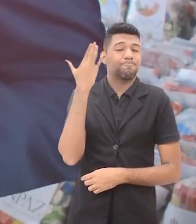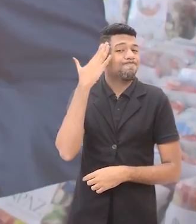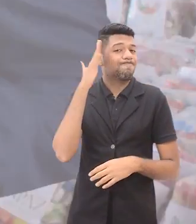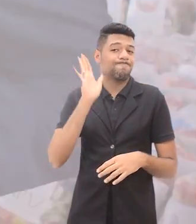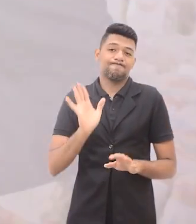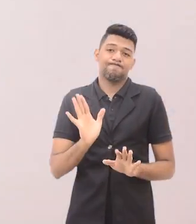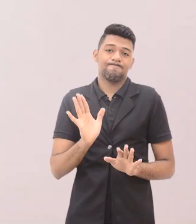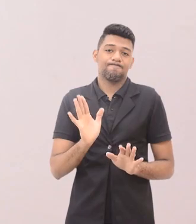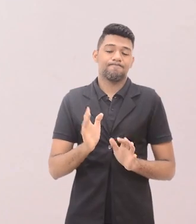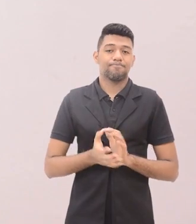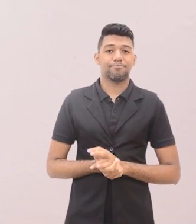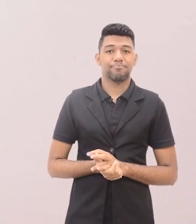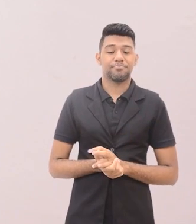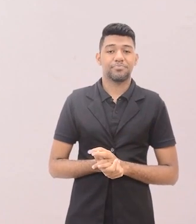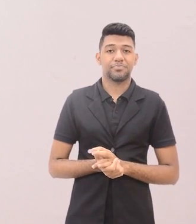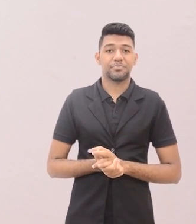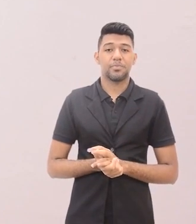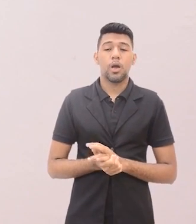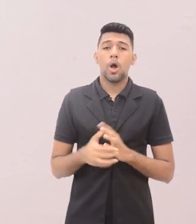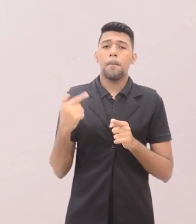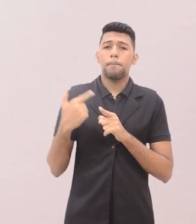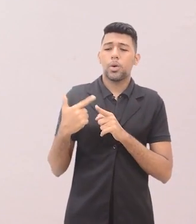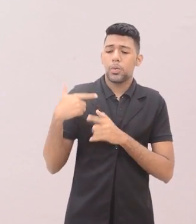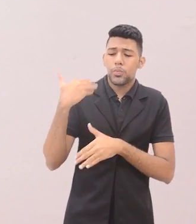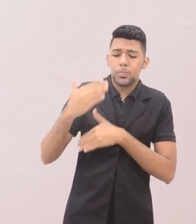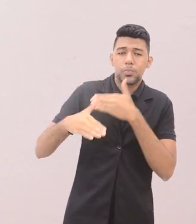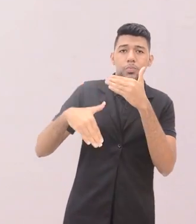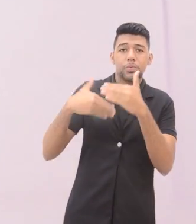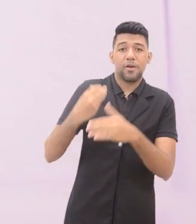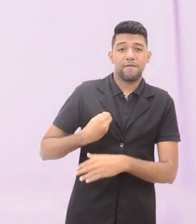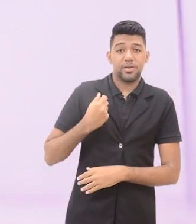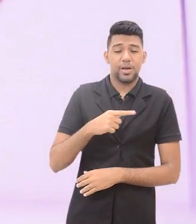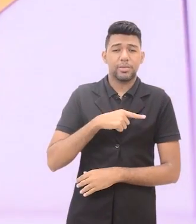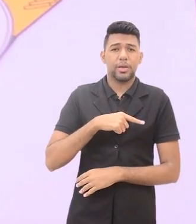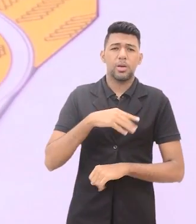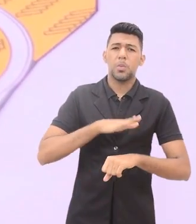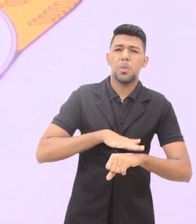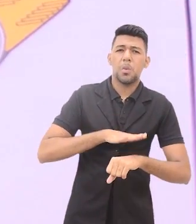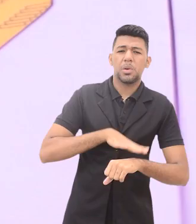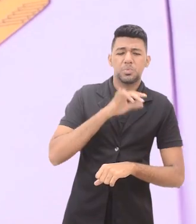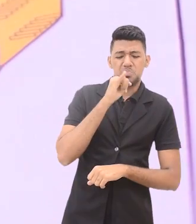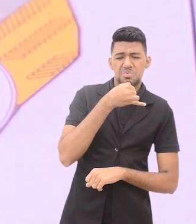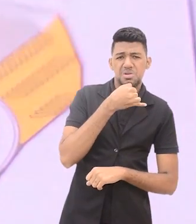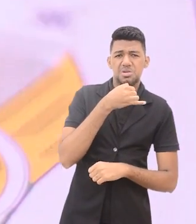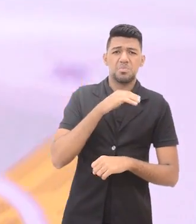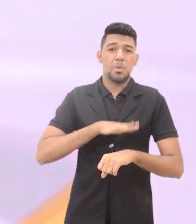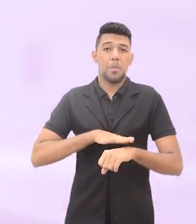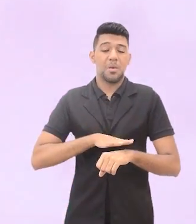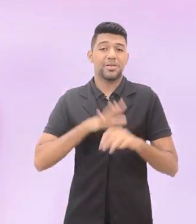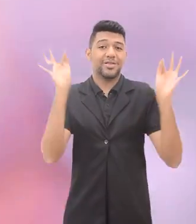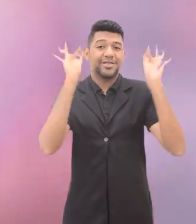ser não mais. Nesta dinâmica que ela possui de dias tristes e